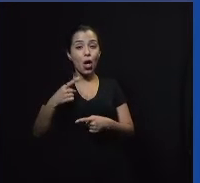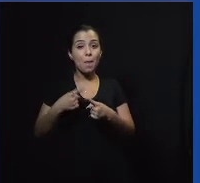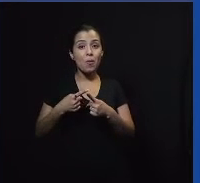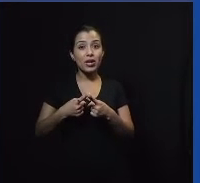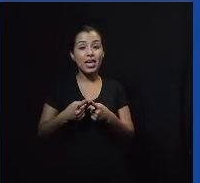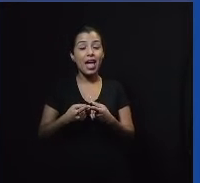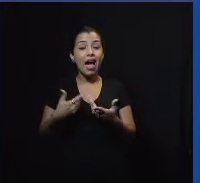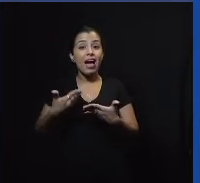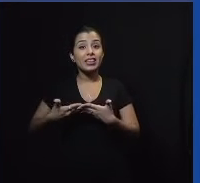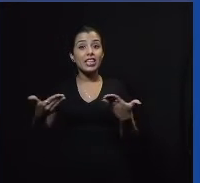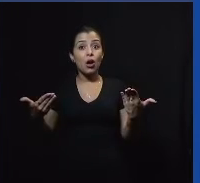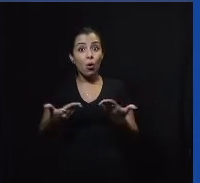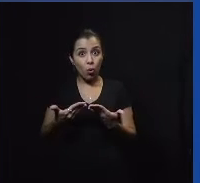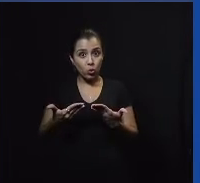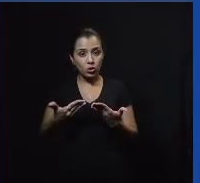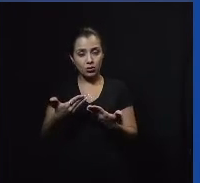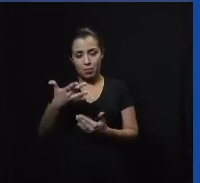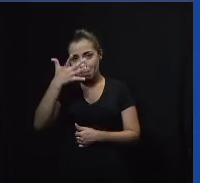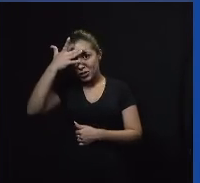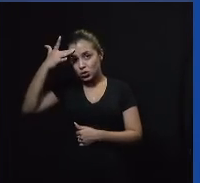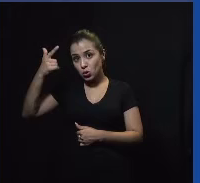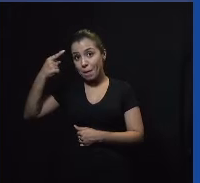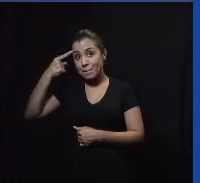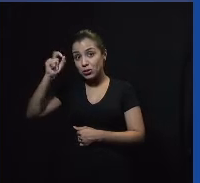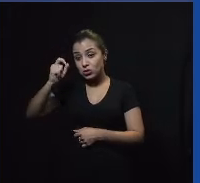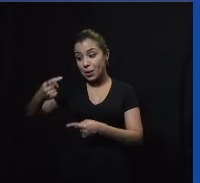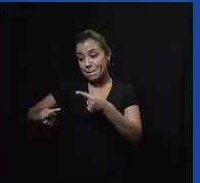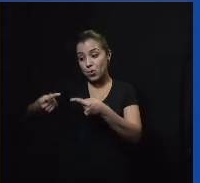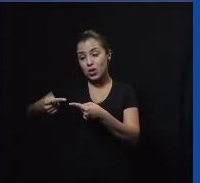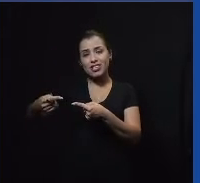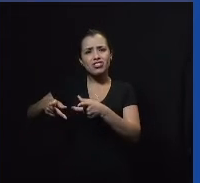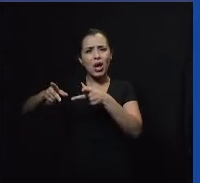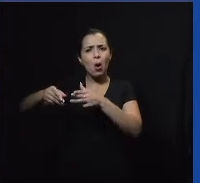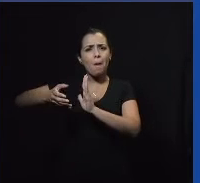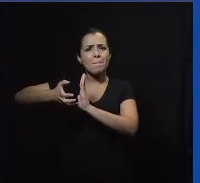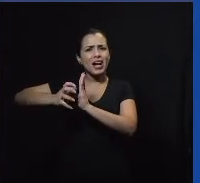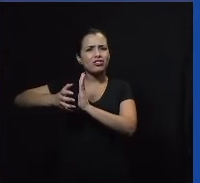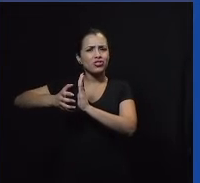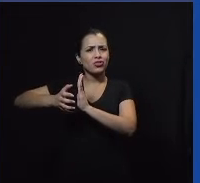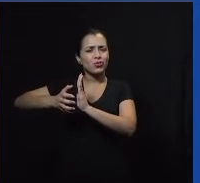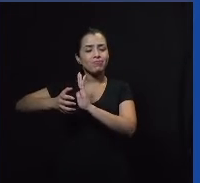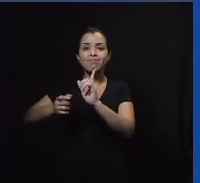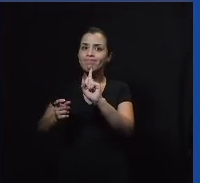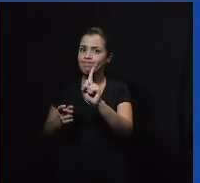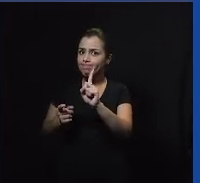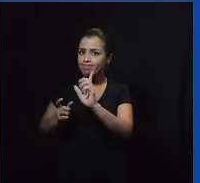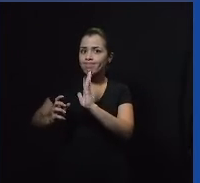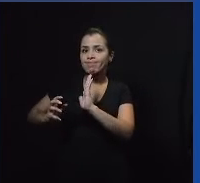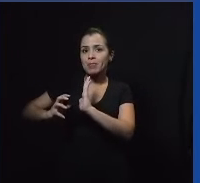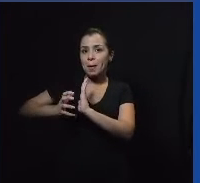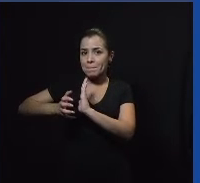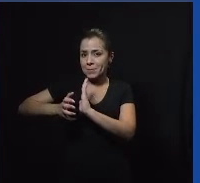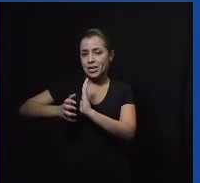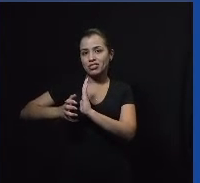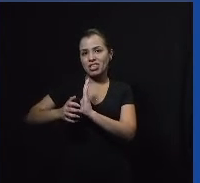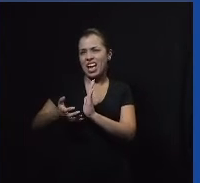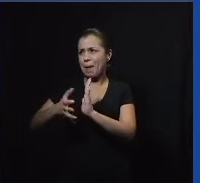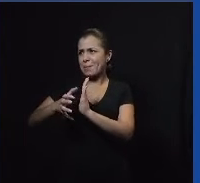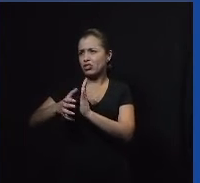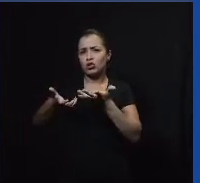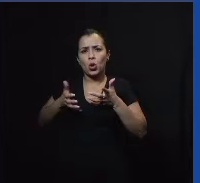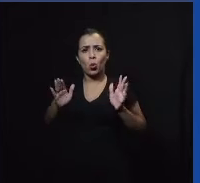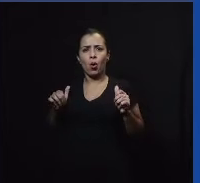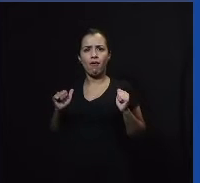muita gente, é coisa dos partidos, não é coisa dela. Então, se você vem com uma coisa aí dos partidos para cima de mim, eu não quero. Agora, a partir do